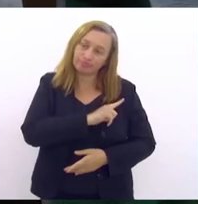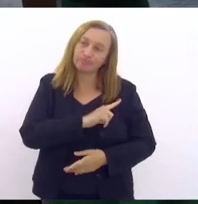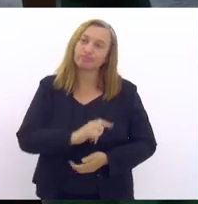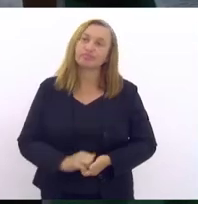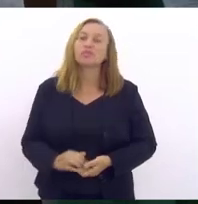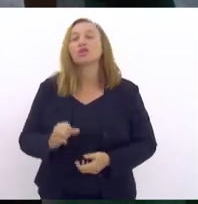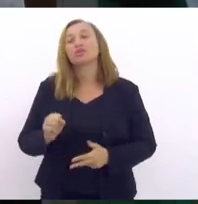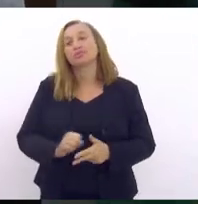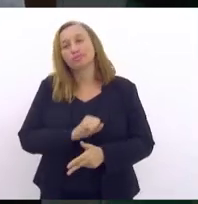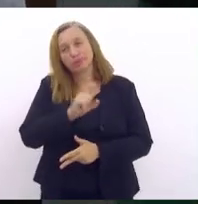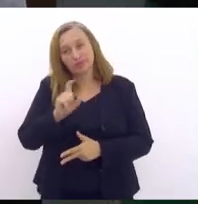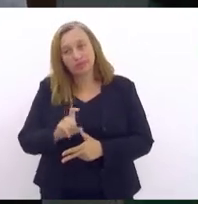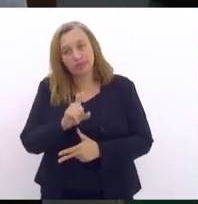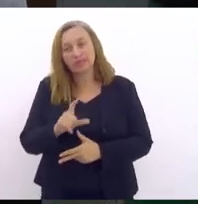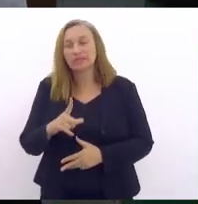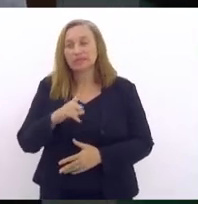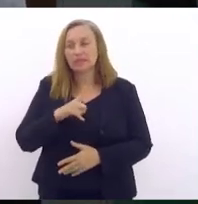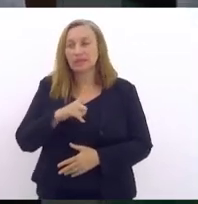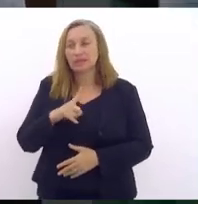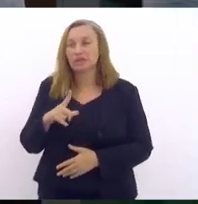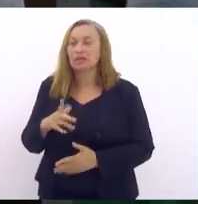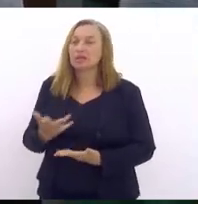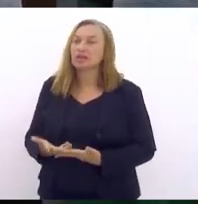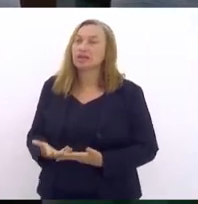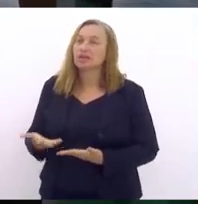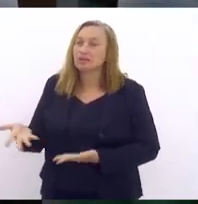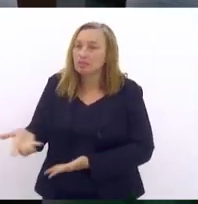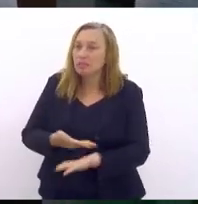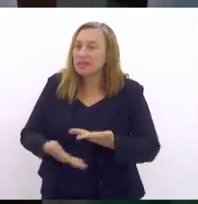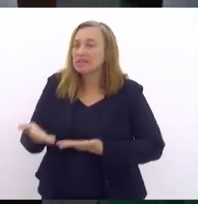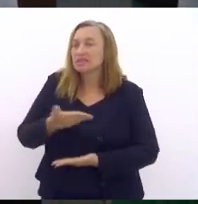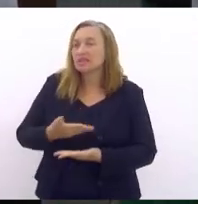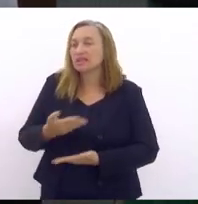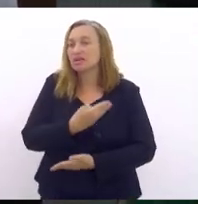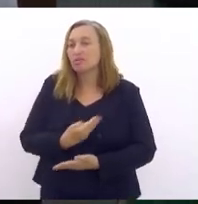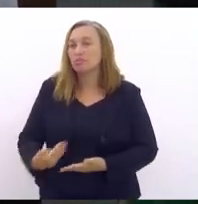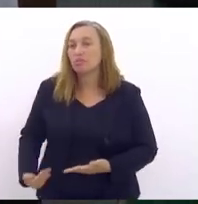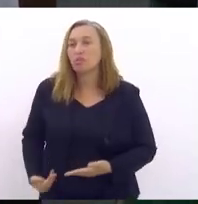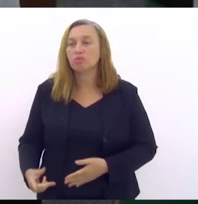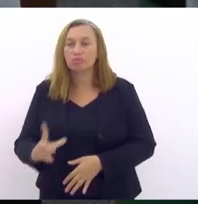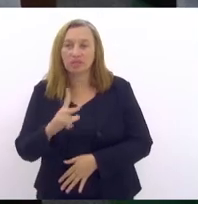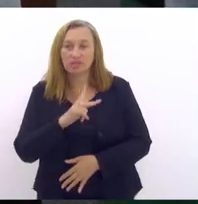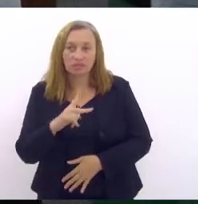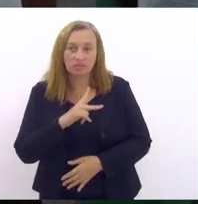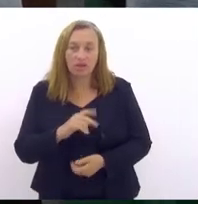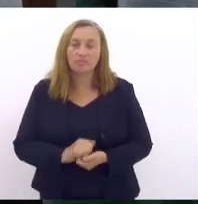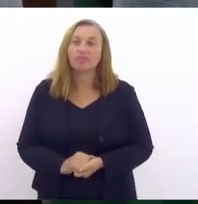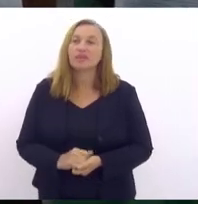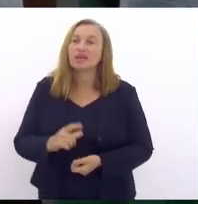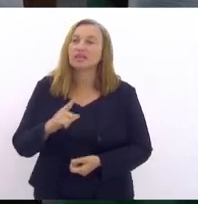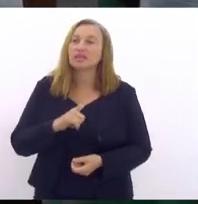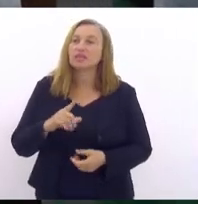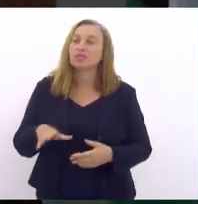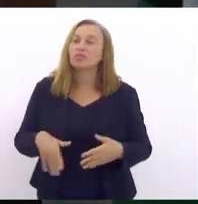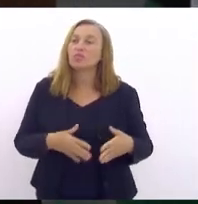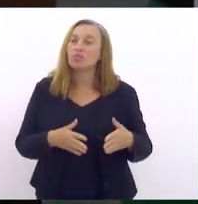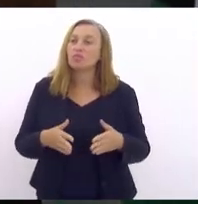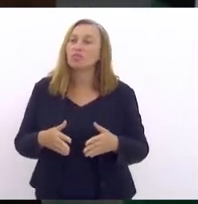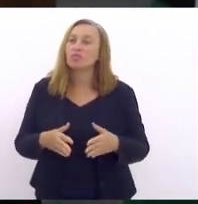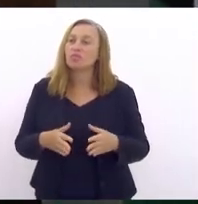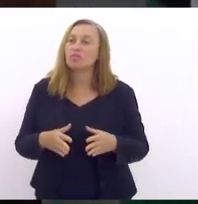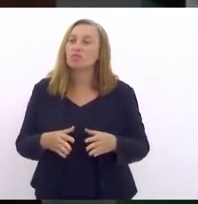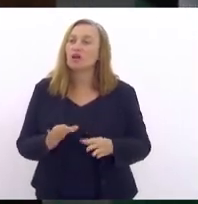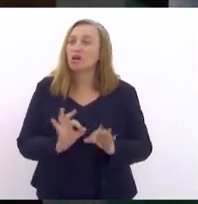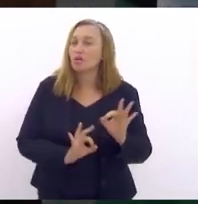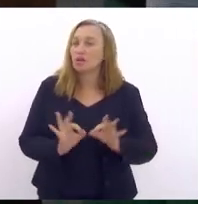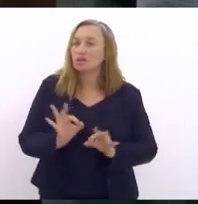no Poder Executivo, existe uma coisa chamada parceria público-privado. Nós temos um setor super organizado,